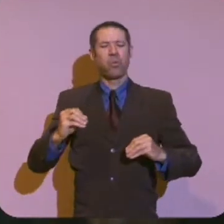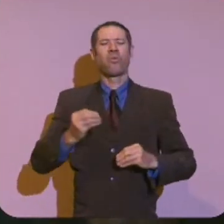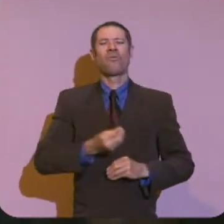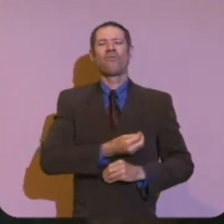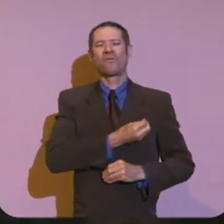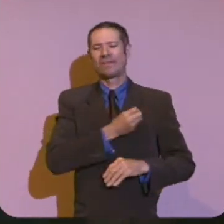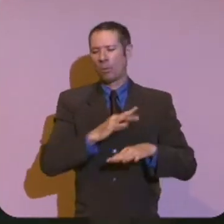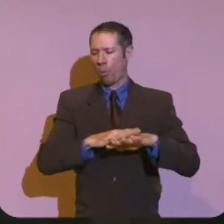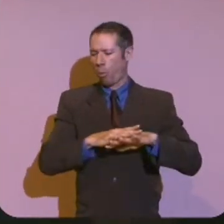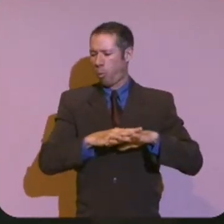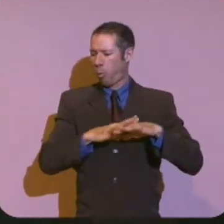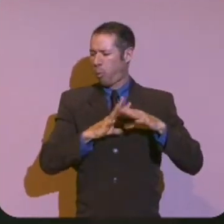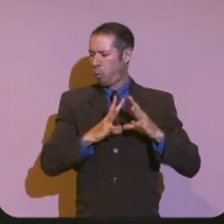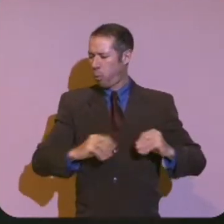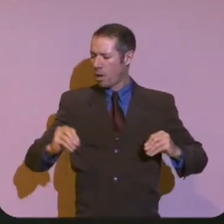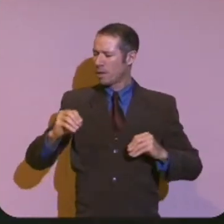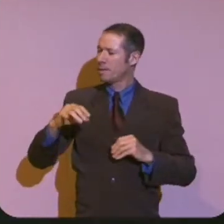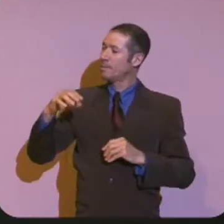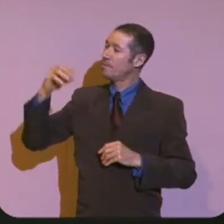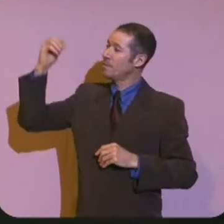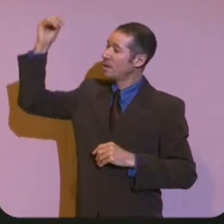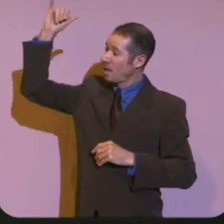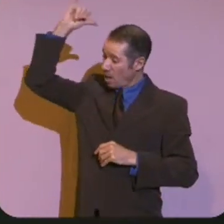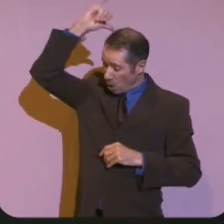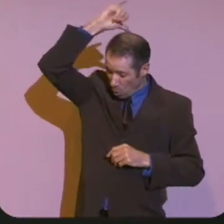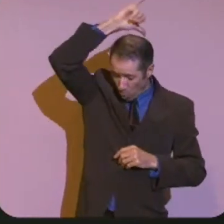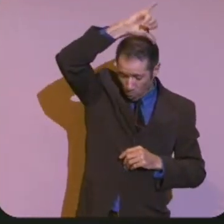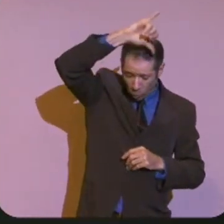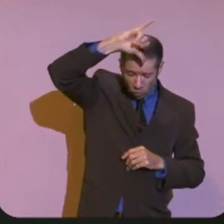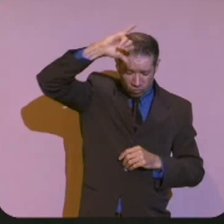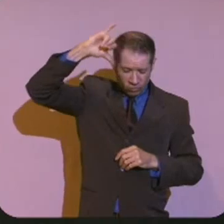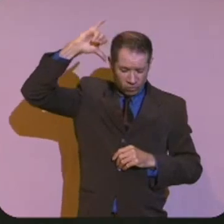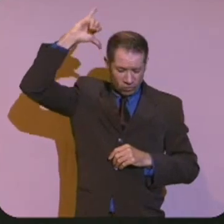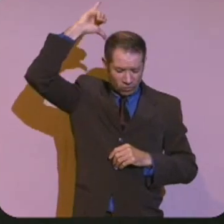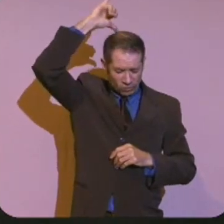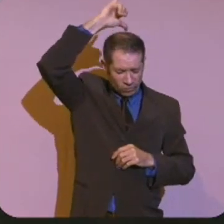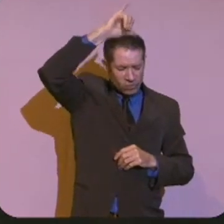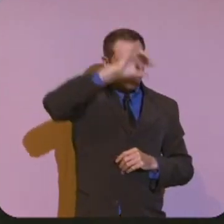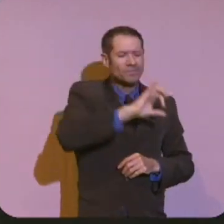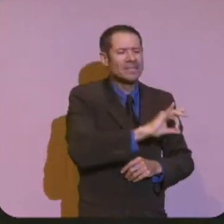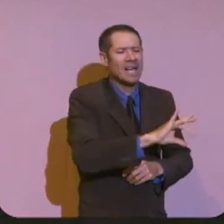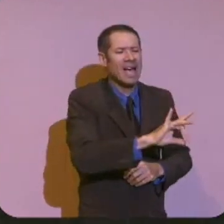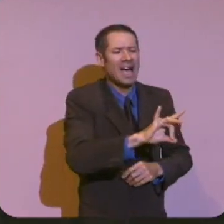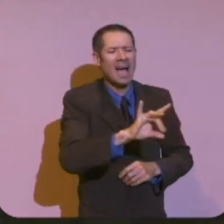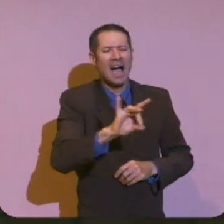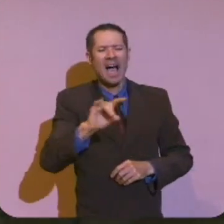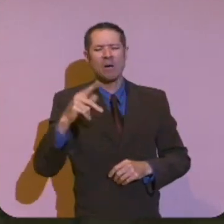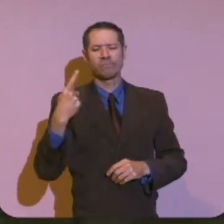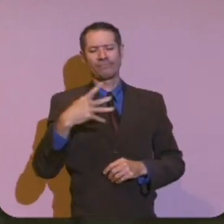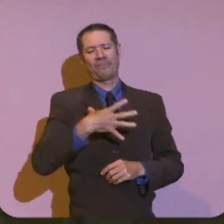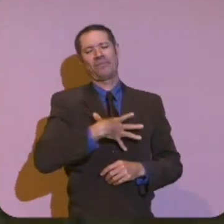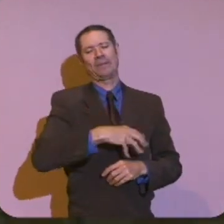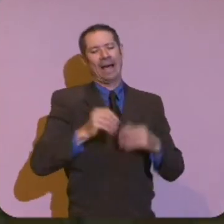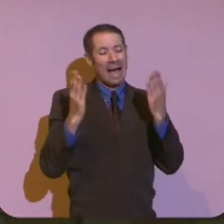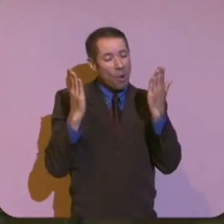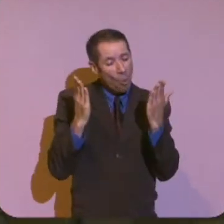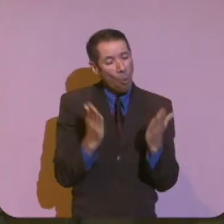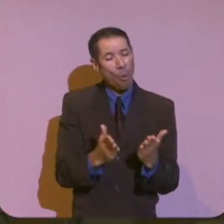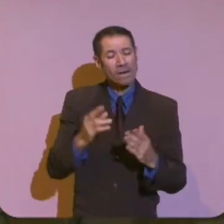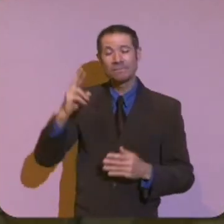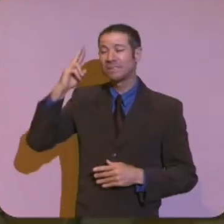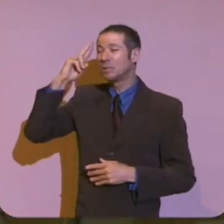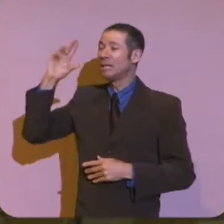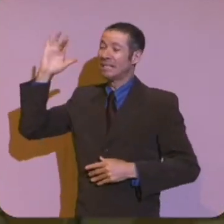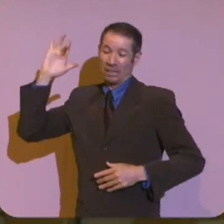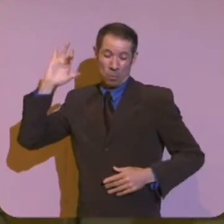te pedir, derrama, Senhor, do óleo do Teu Espírito sobre esses Teus filhos, e que agora eles sejam